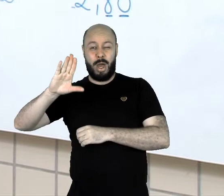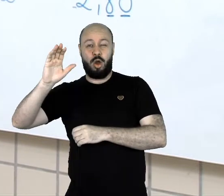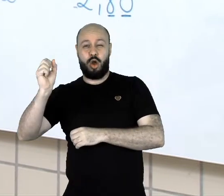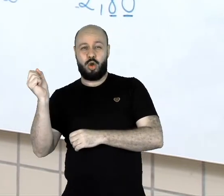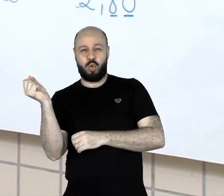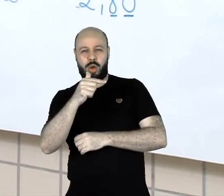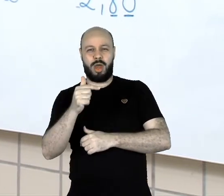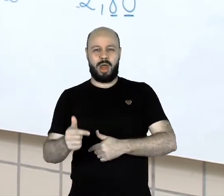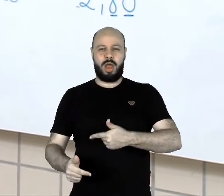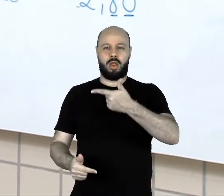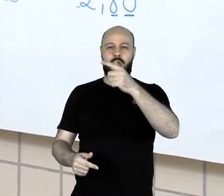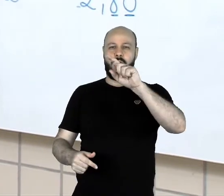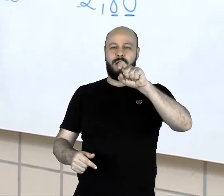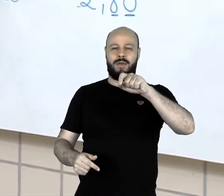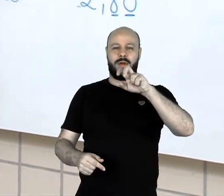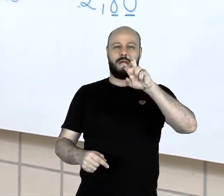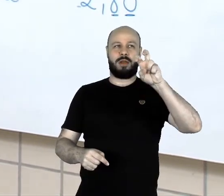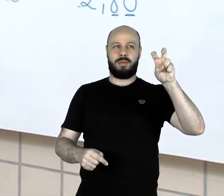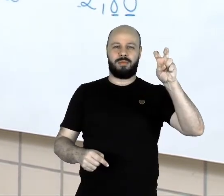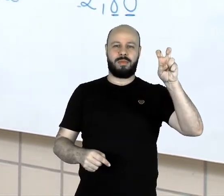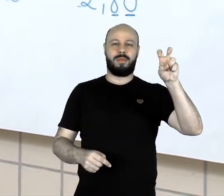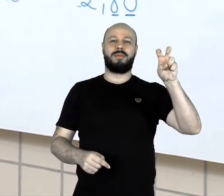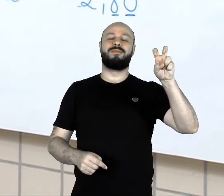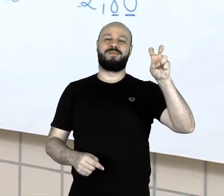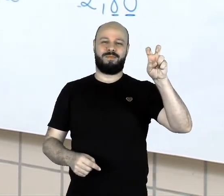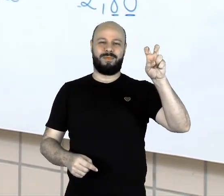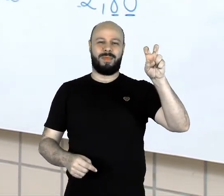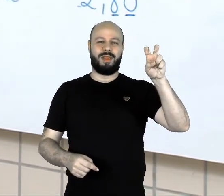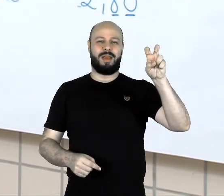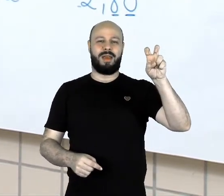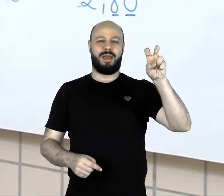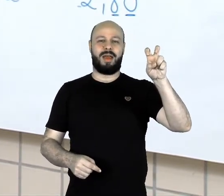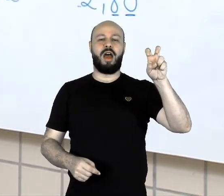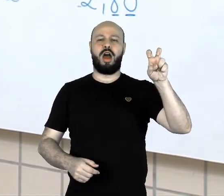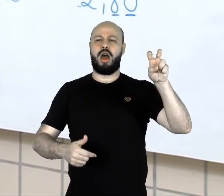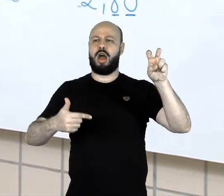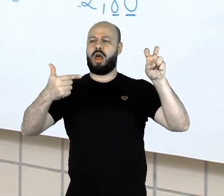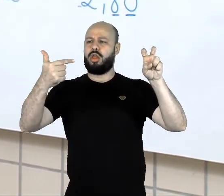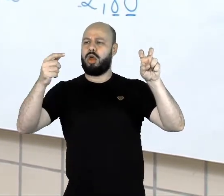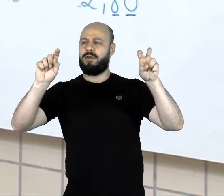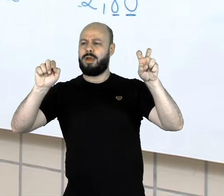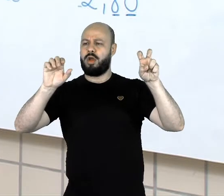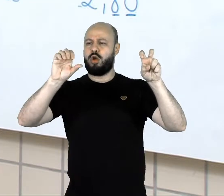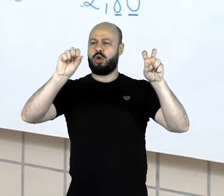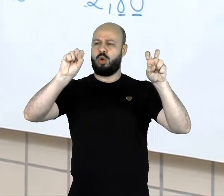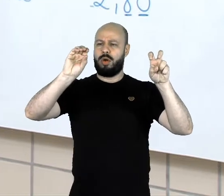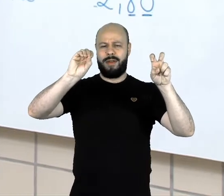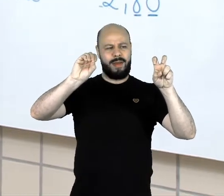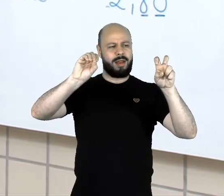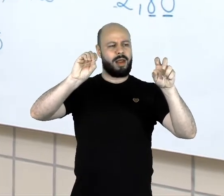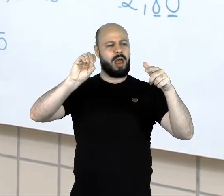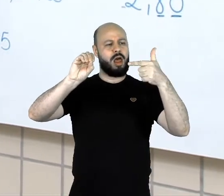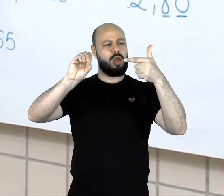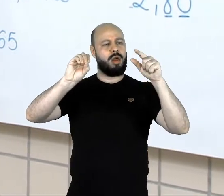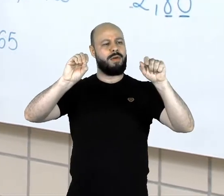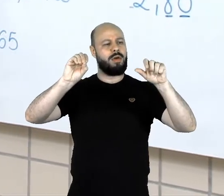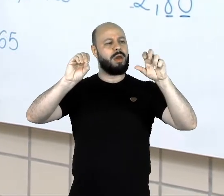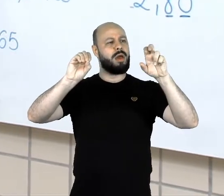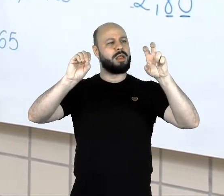2,55 é menor que 2,8. Nem parecia, né? Olhando aqui, a gente imagina